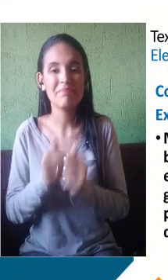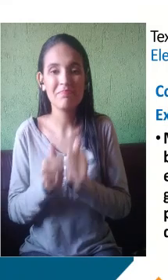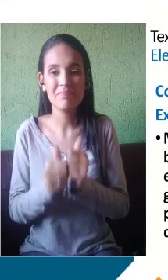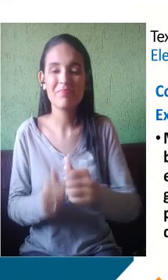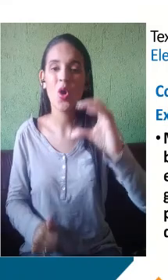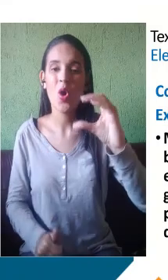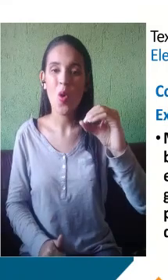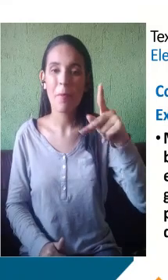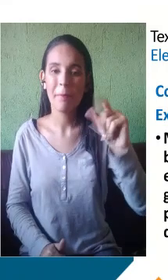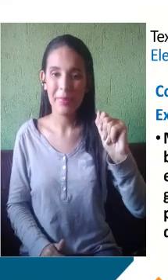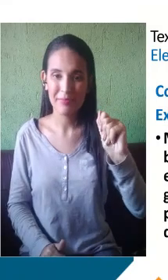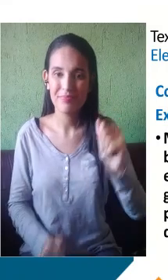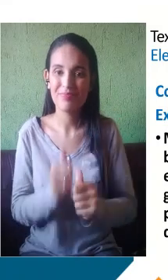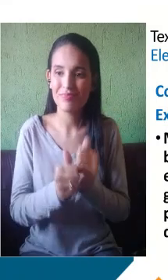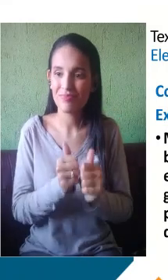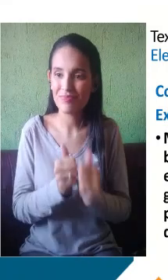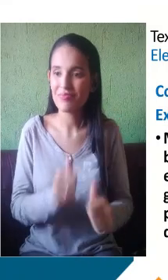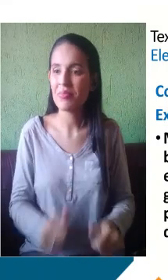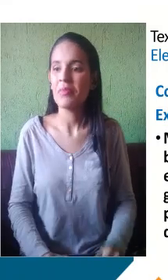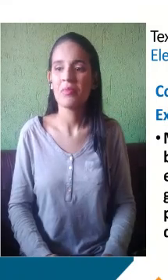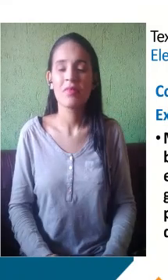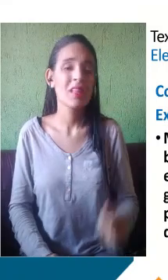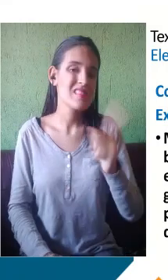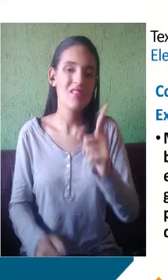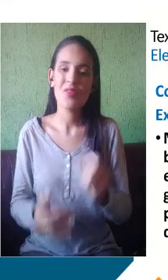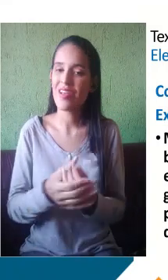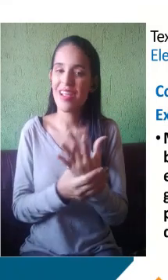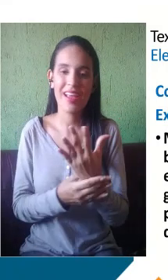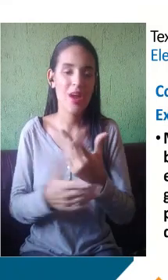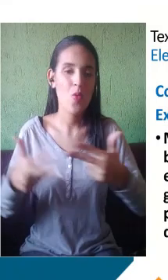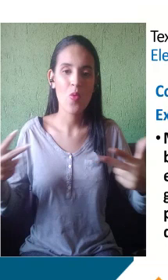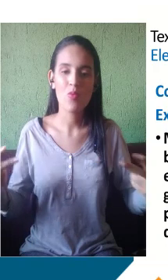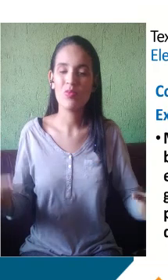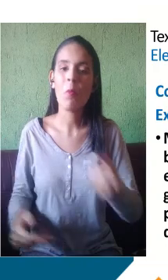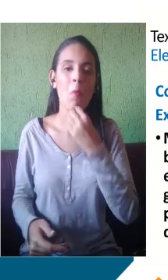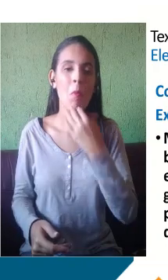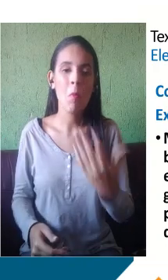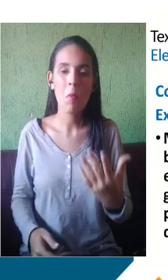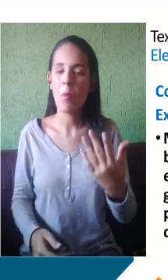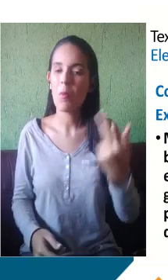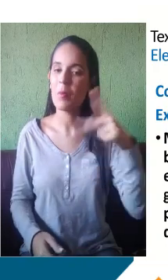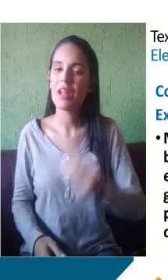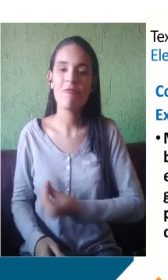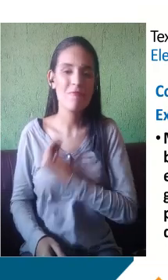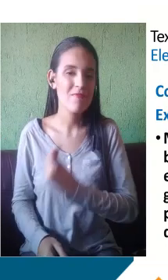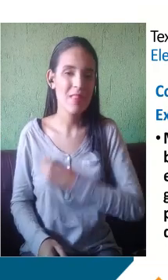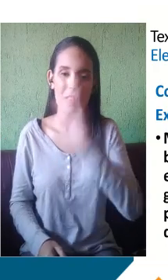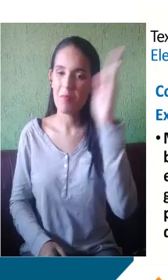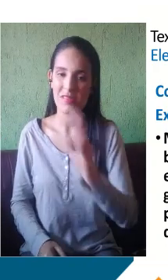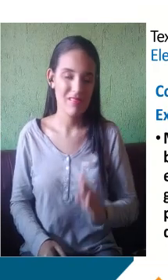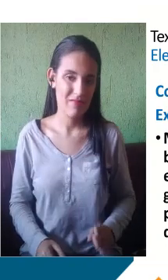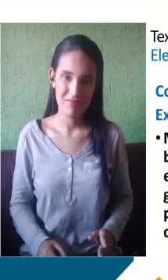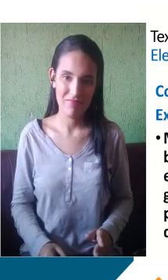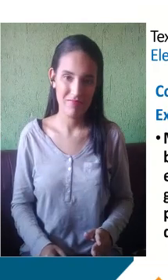A gente vai perceber o seguinte, que para esse enunciador aqui, né, para o autor desse mini texto, ele considera